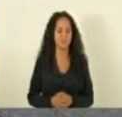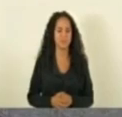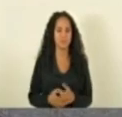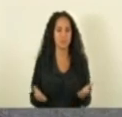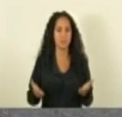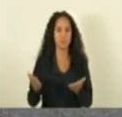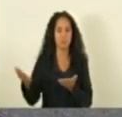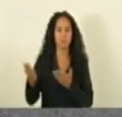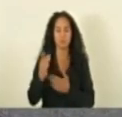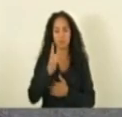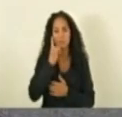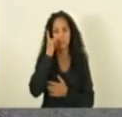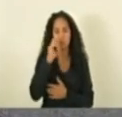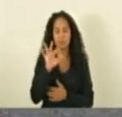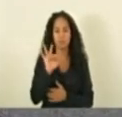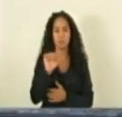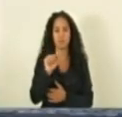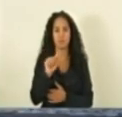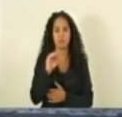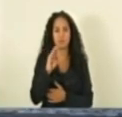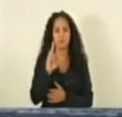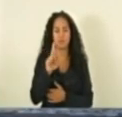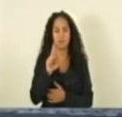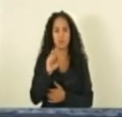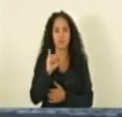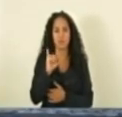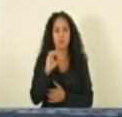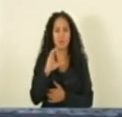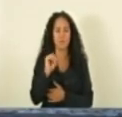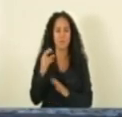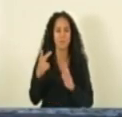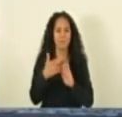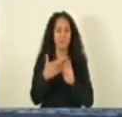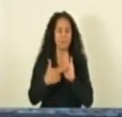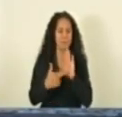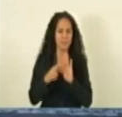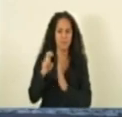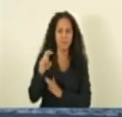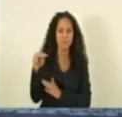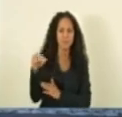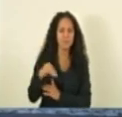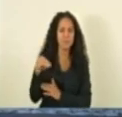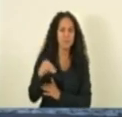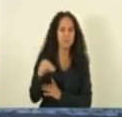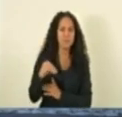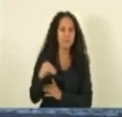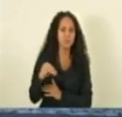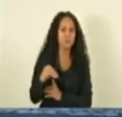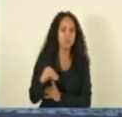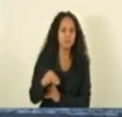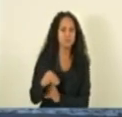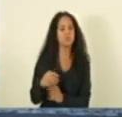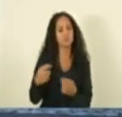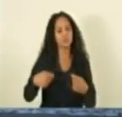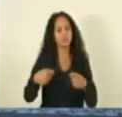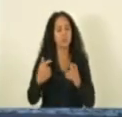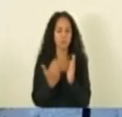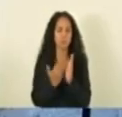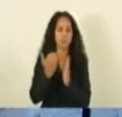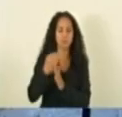Com a palavra, deputado Fabrício Gandini, por 5 minutos regimentais e tantos outros quanto Vossa Excelência fizer